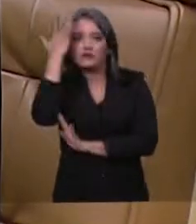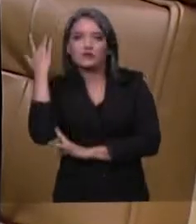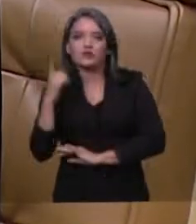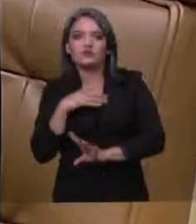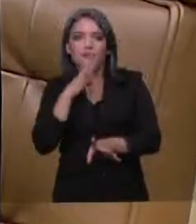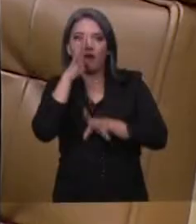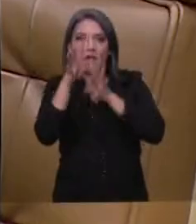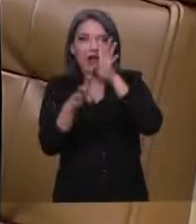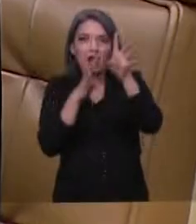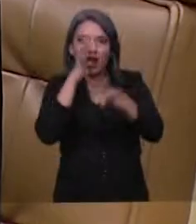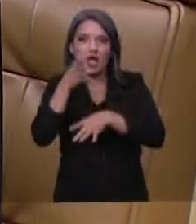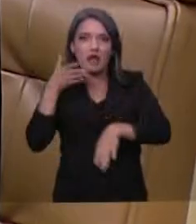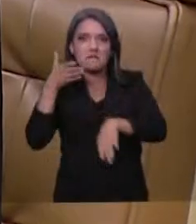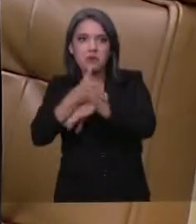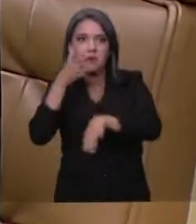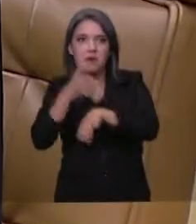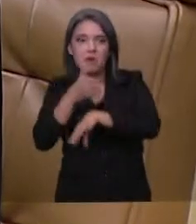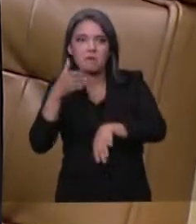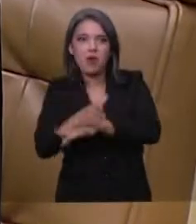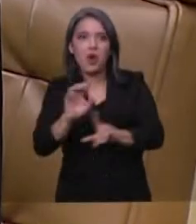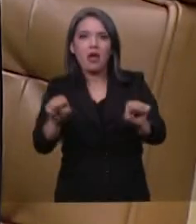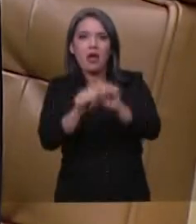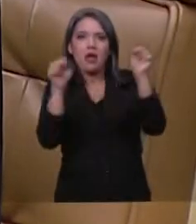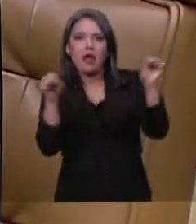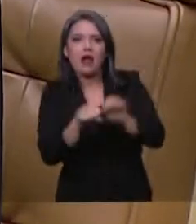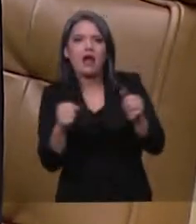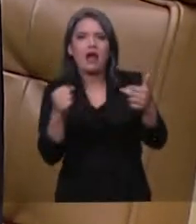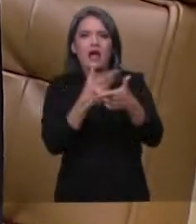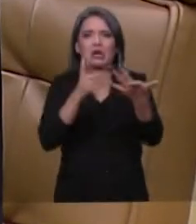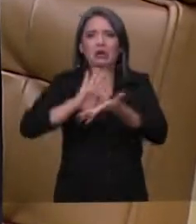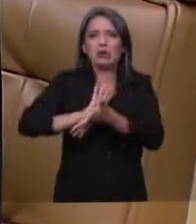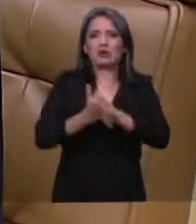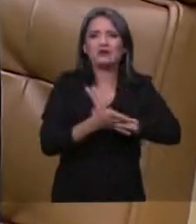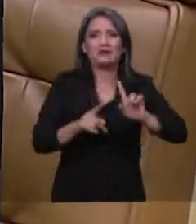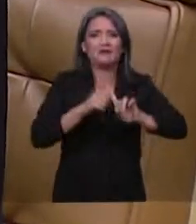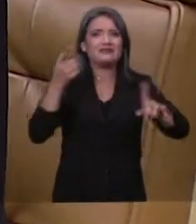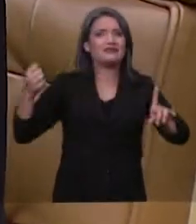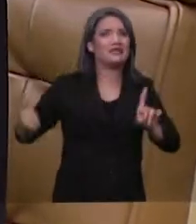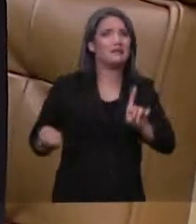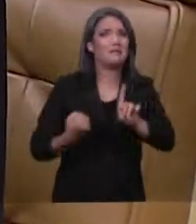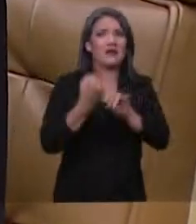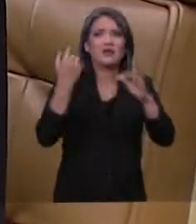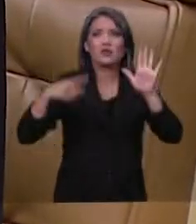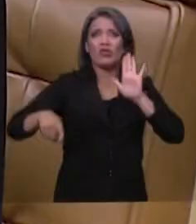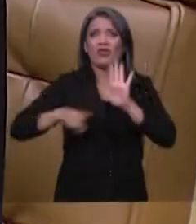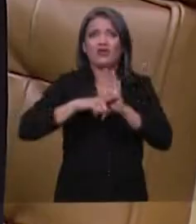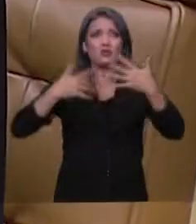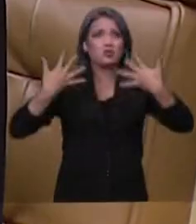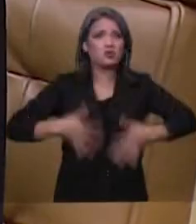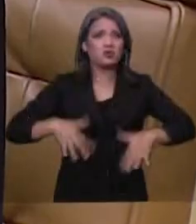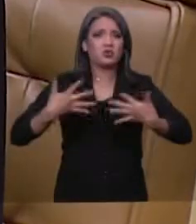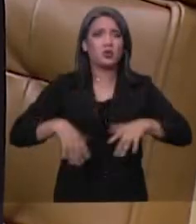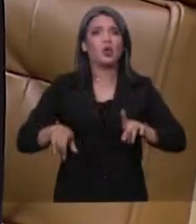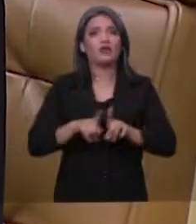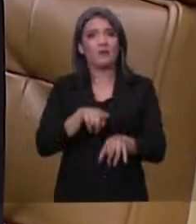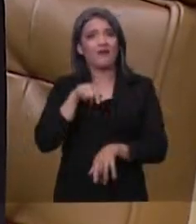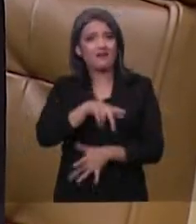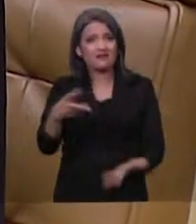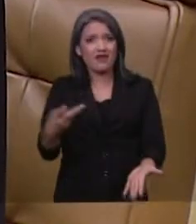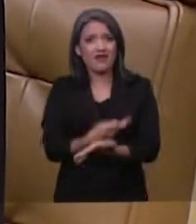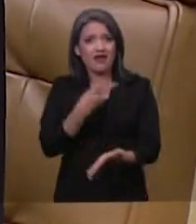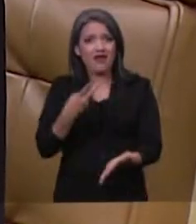invasões, depredação e vandalismo causadores de impactos imensuráveis. A reprovabilidade da conduta é